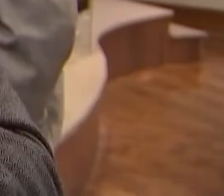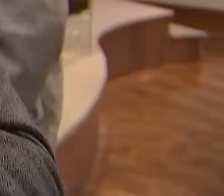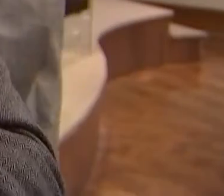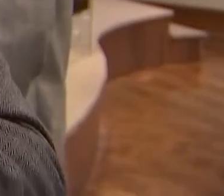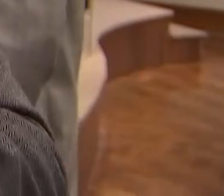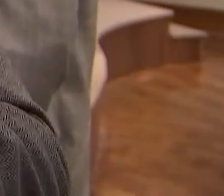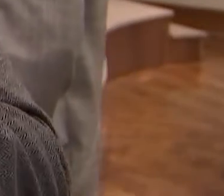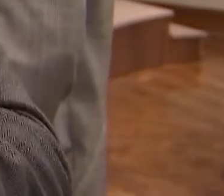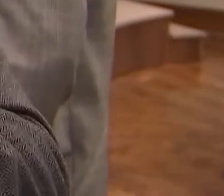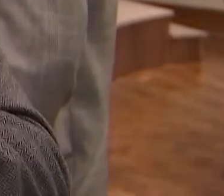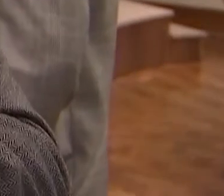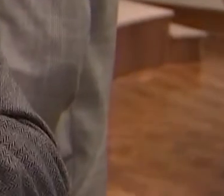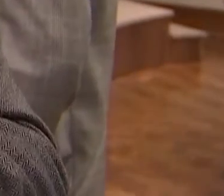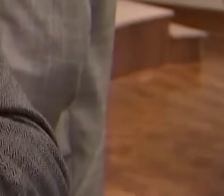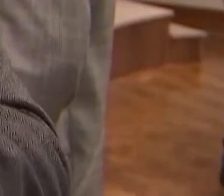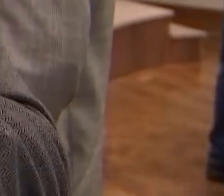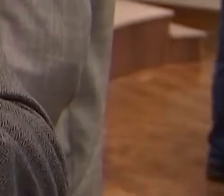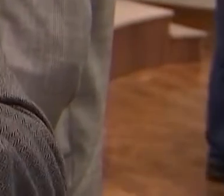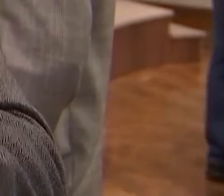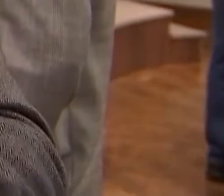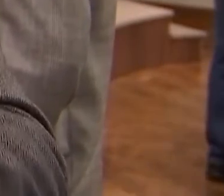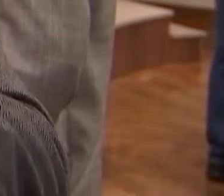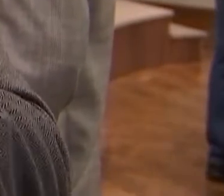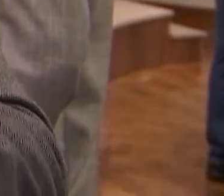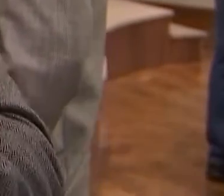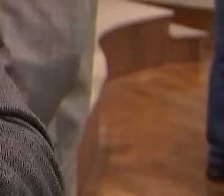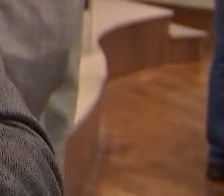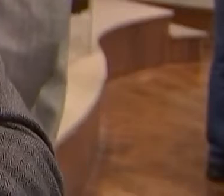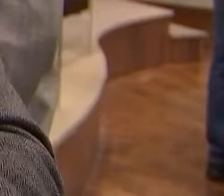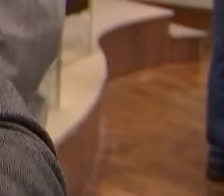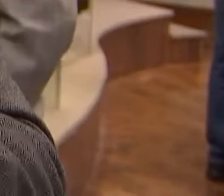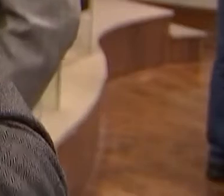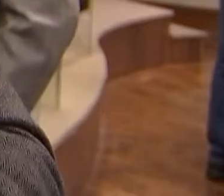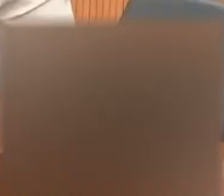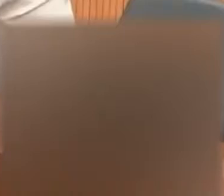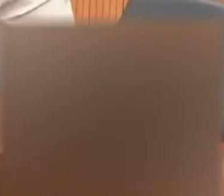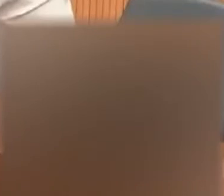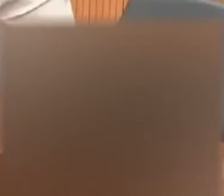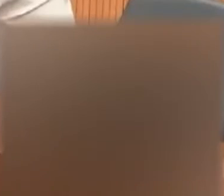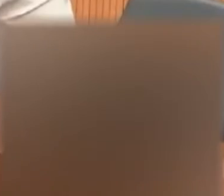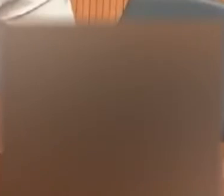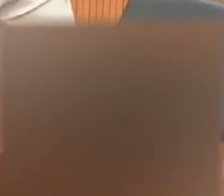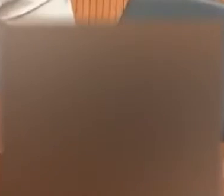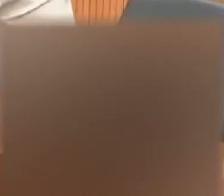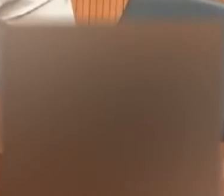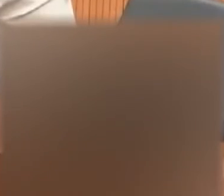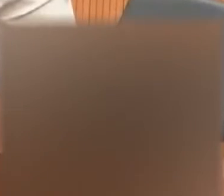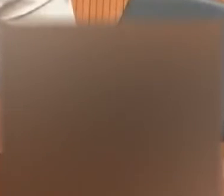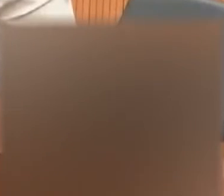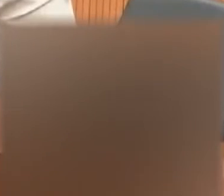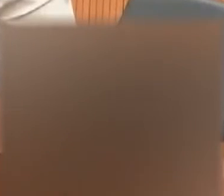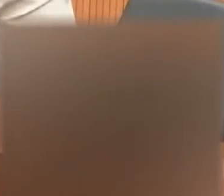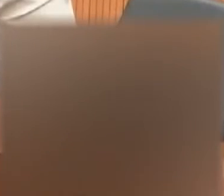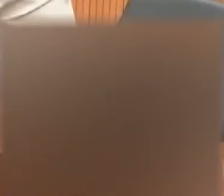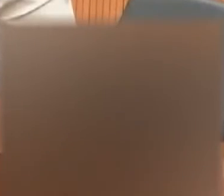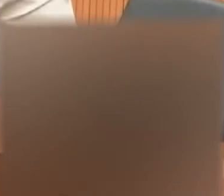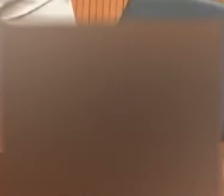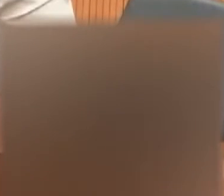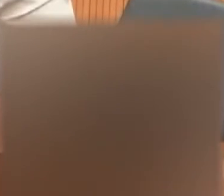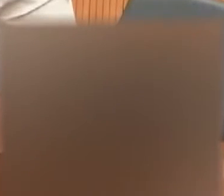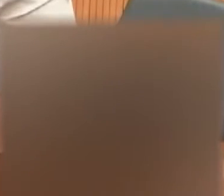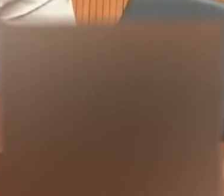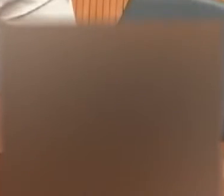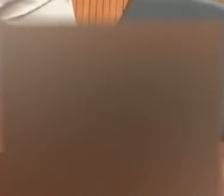nessa força. A gente vai conseguir e vai melhorar e não vamos deixar o centro morrer. A comissão já discutiu em outras reuniões